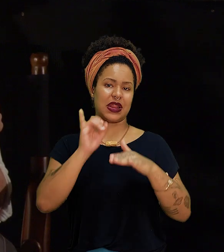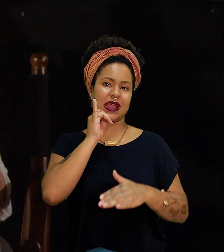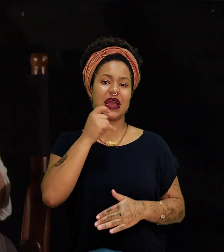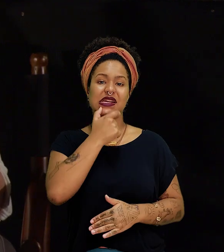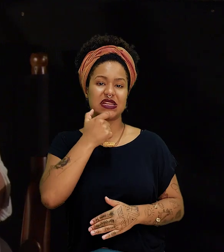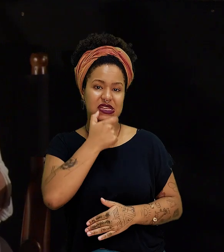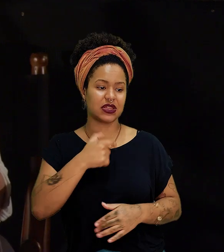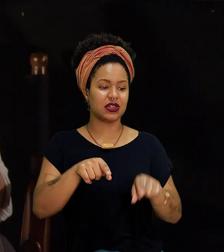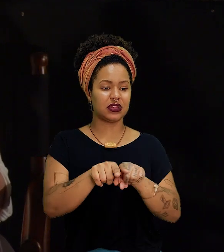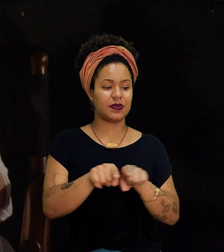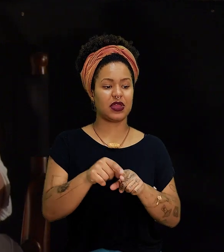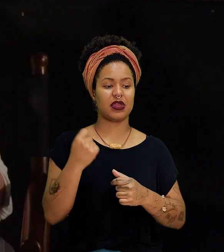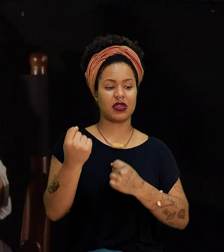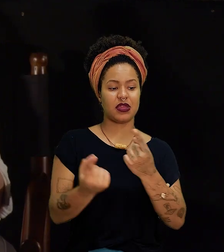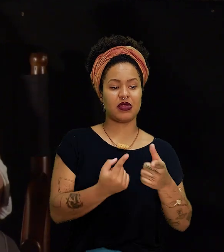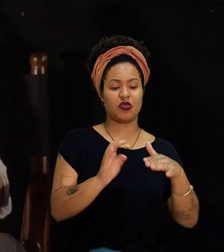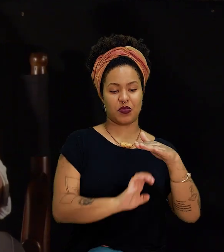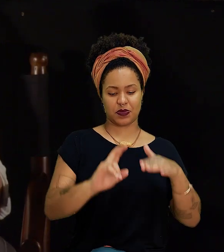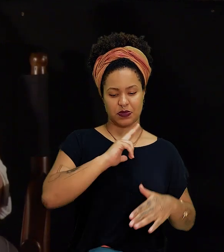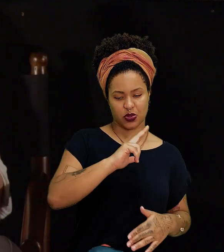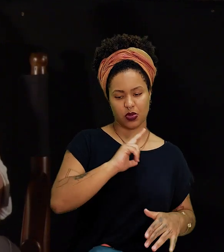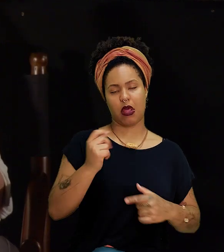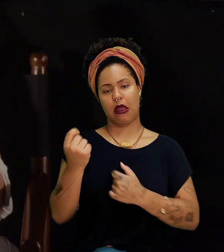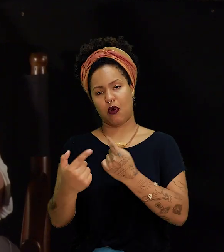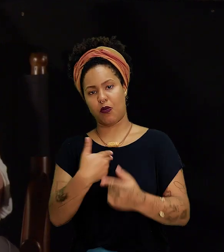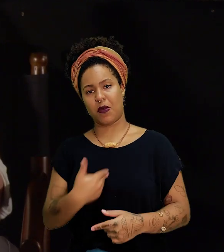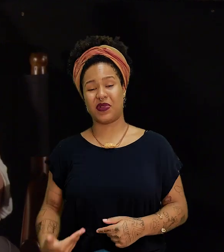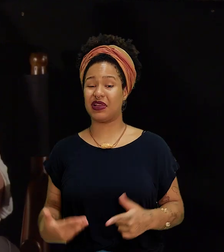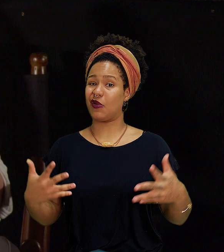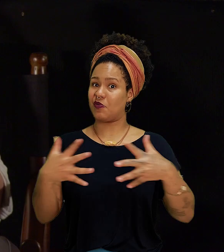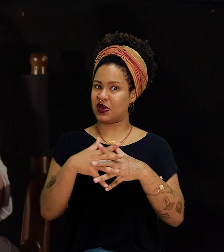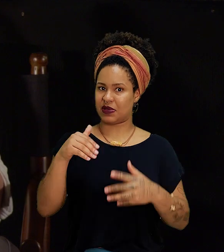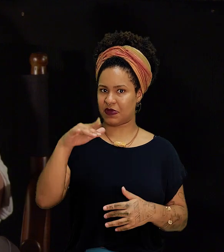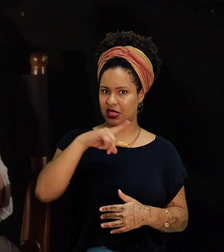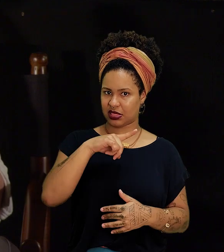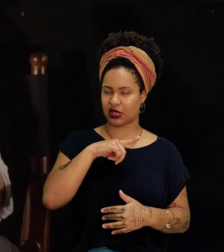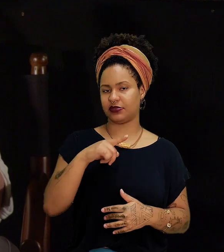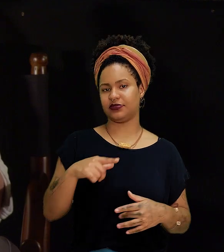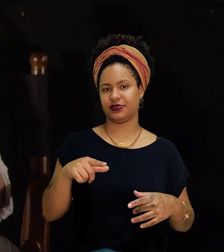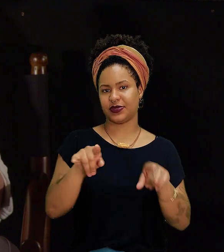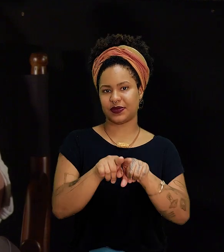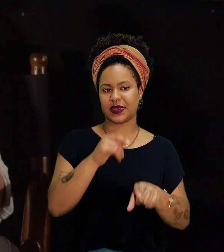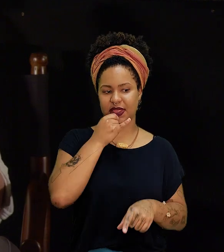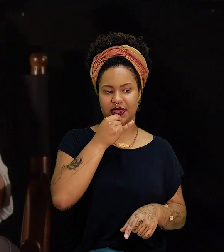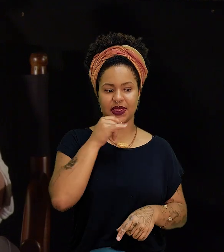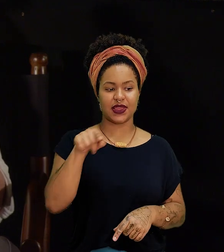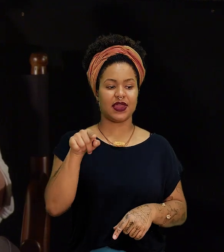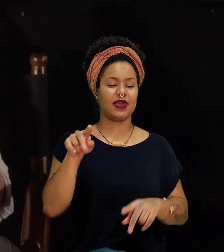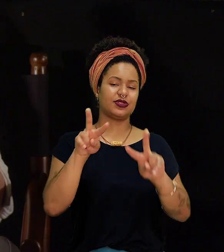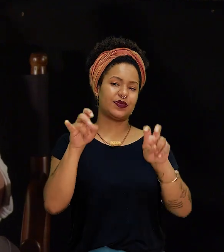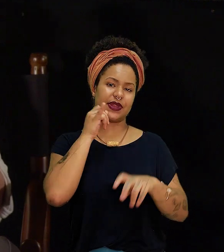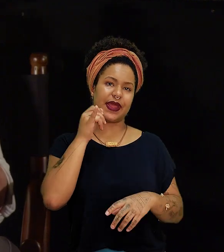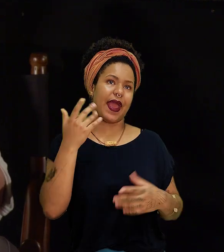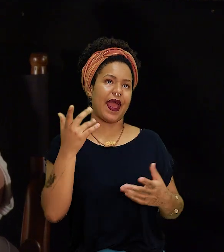empresas inglesas e algumas públicas, né, e algumas privadas, isso complica muito mais o cenário, né? Inclusive